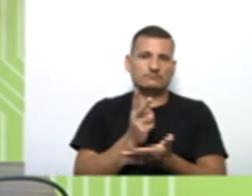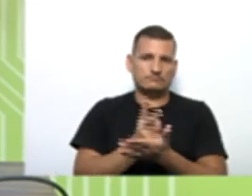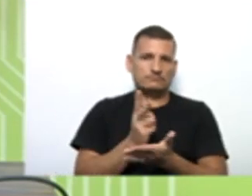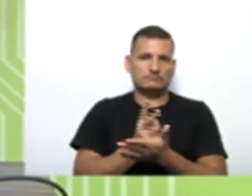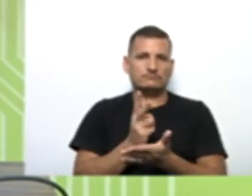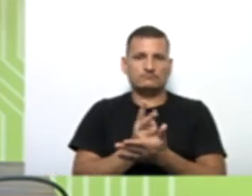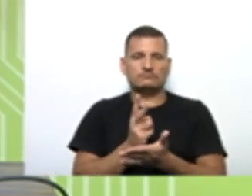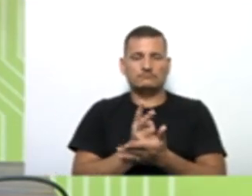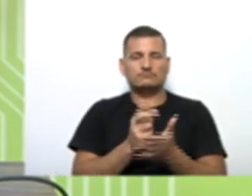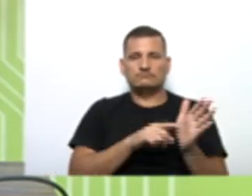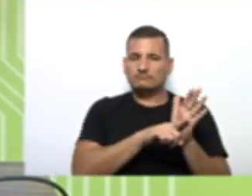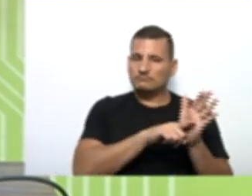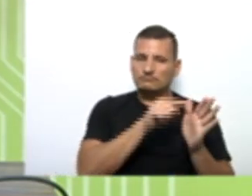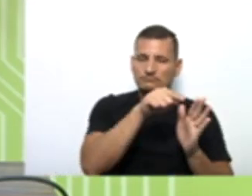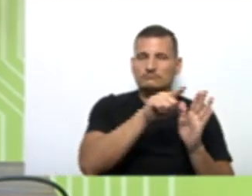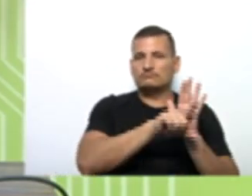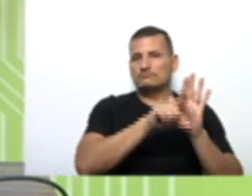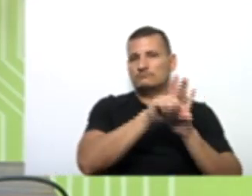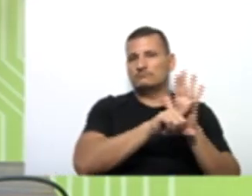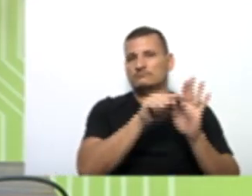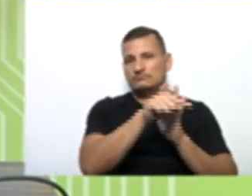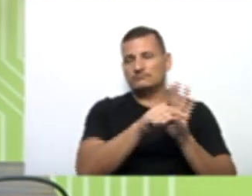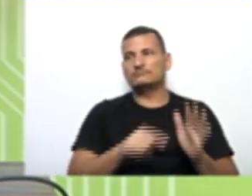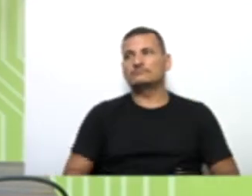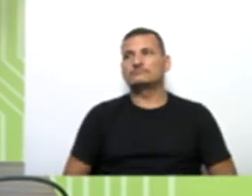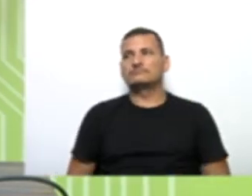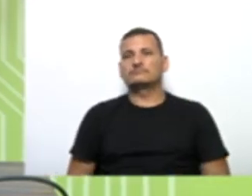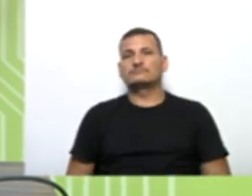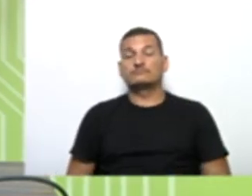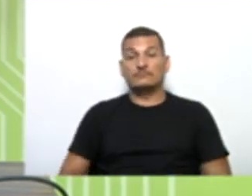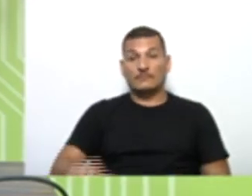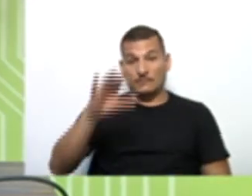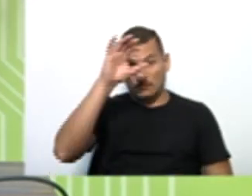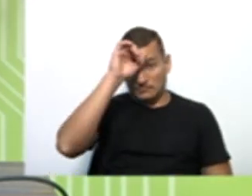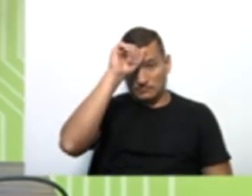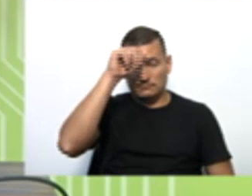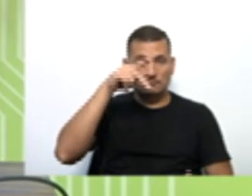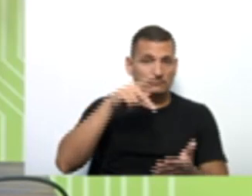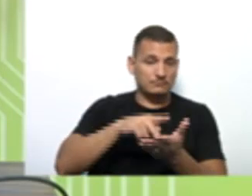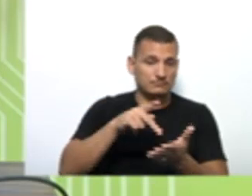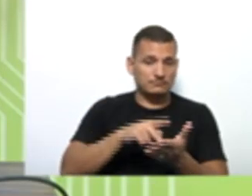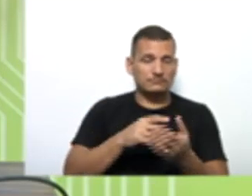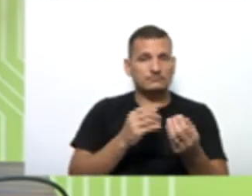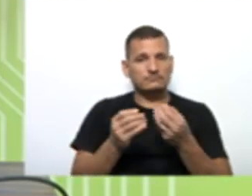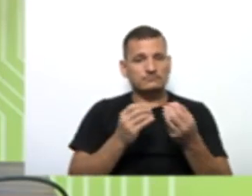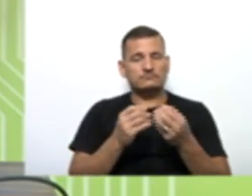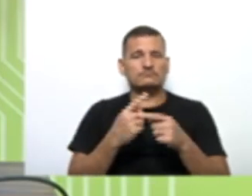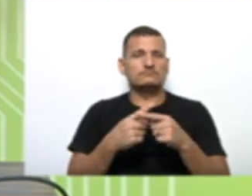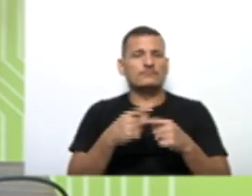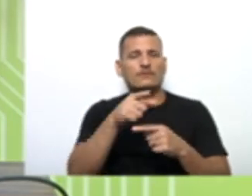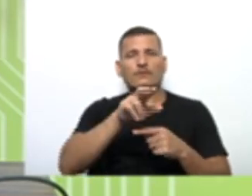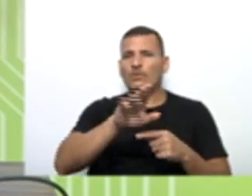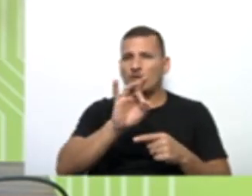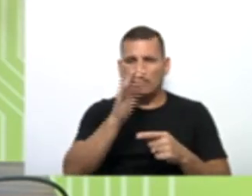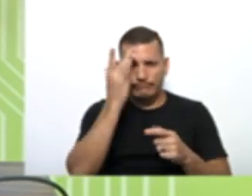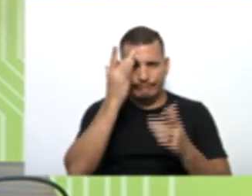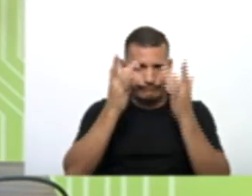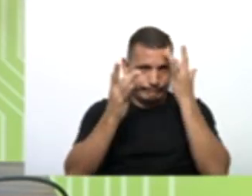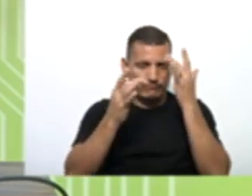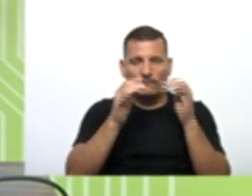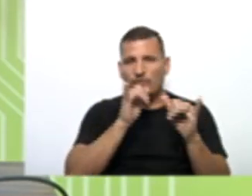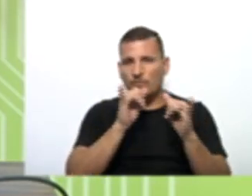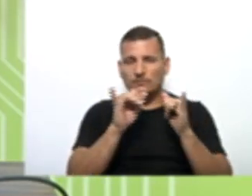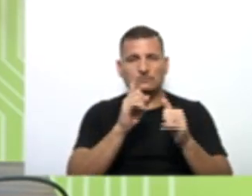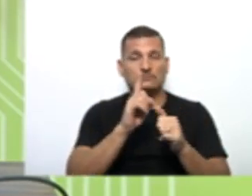consultar essa legislação. Para a gente aprender, de fato, como é que é, porque só não basta guardar essas informações, né? O